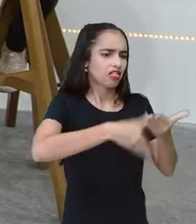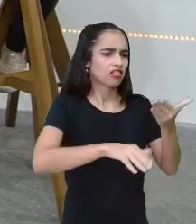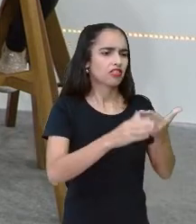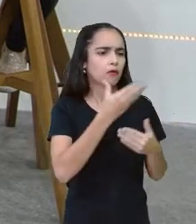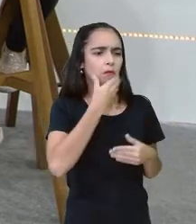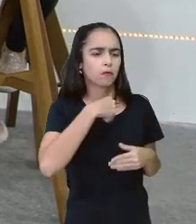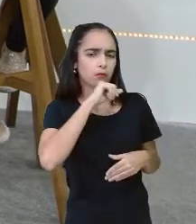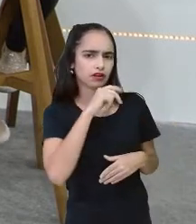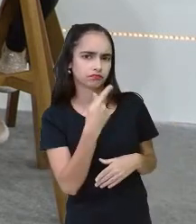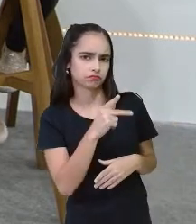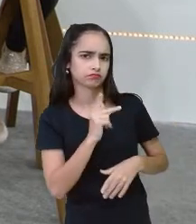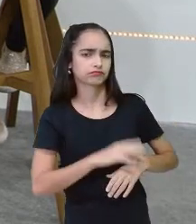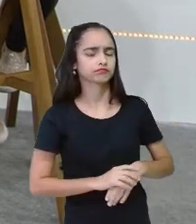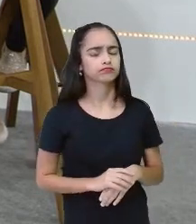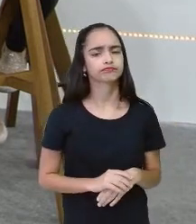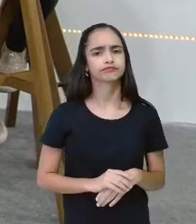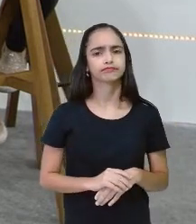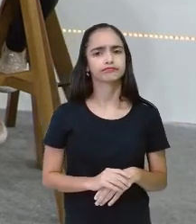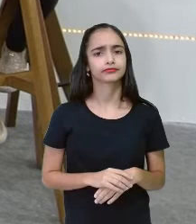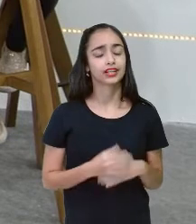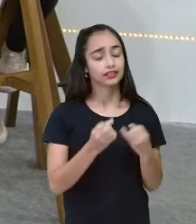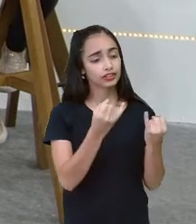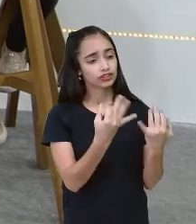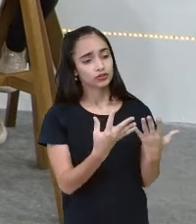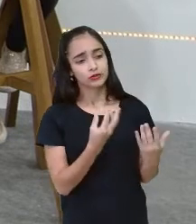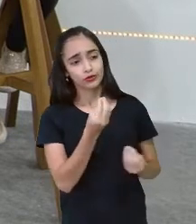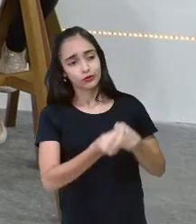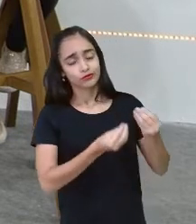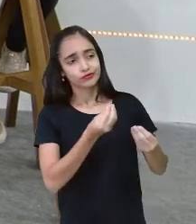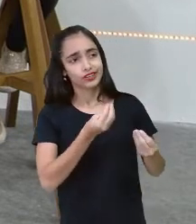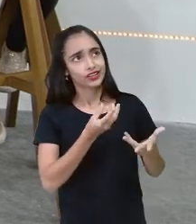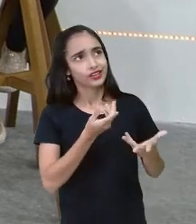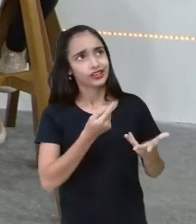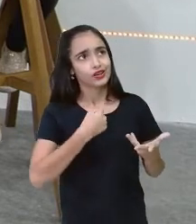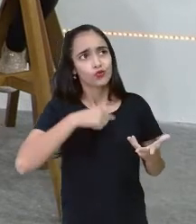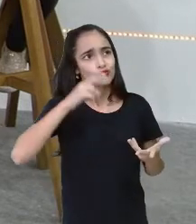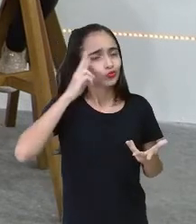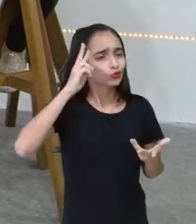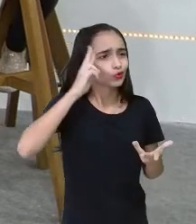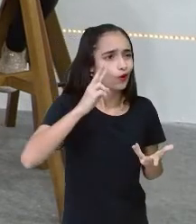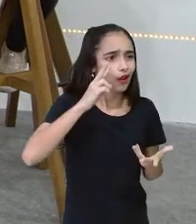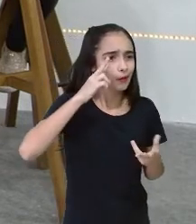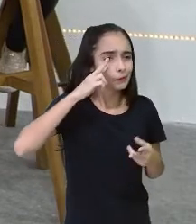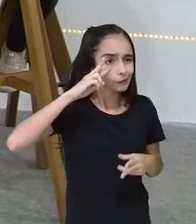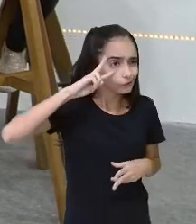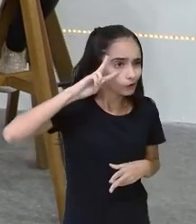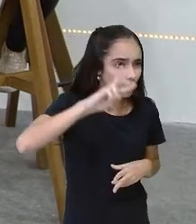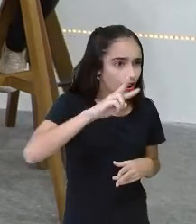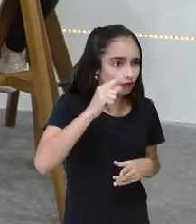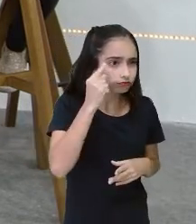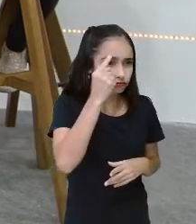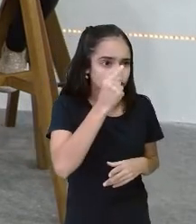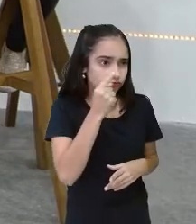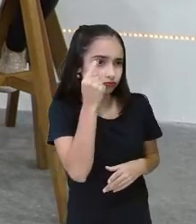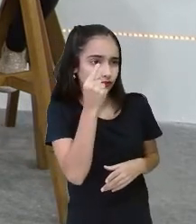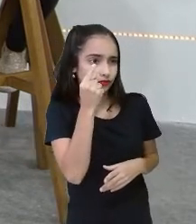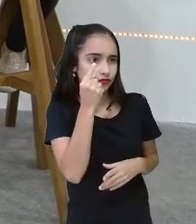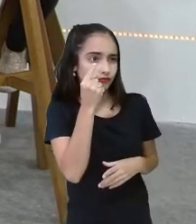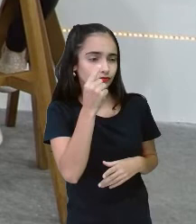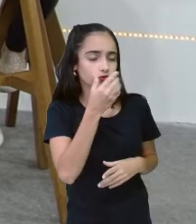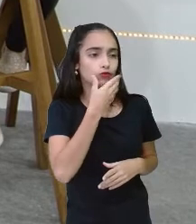dela. E, assim, ela disse que não lembrava do olhar do pai. Agora, detalhe, ela morava com o